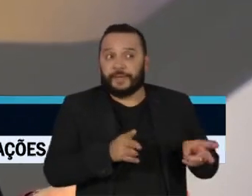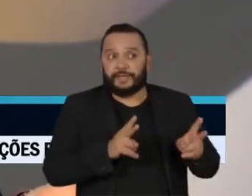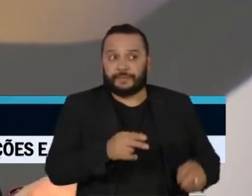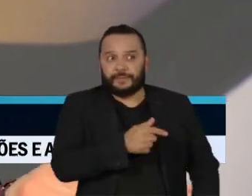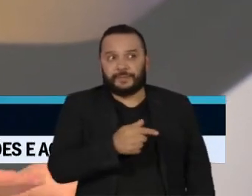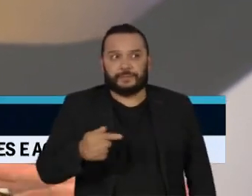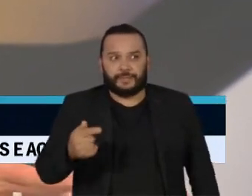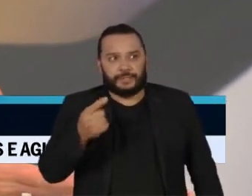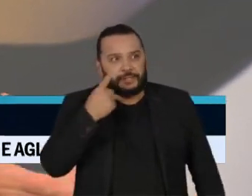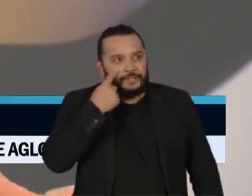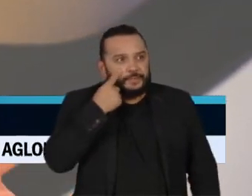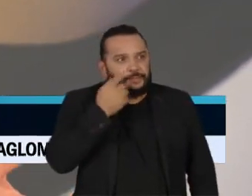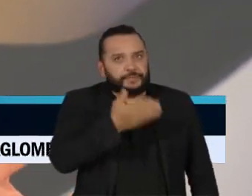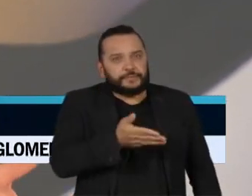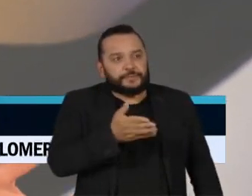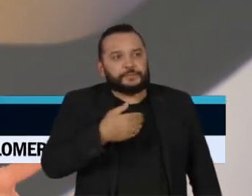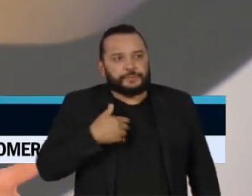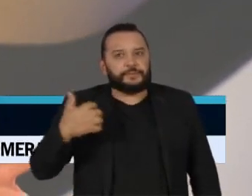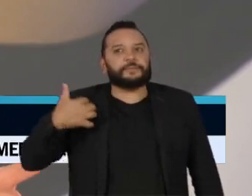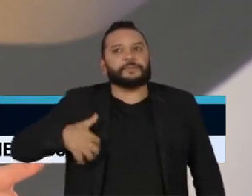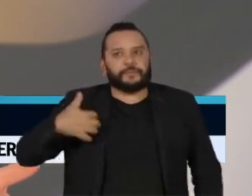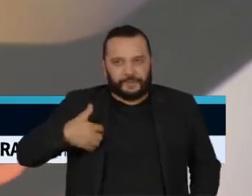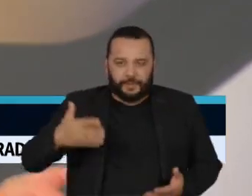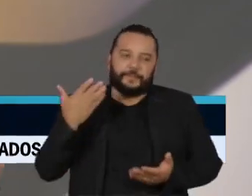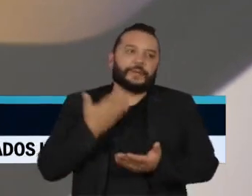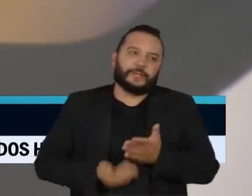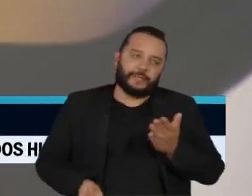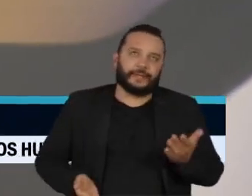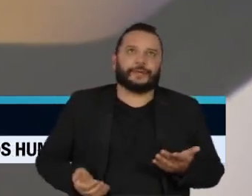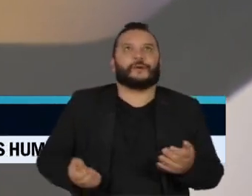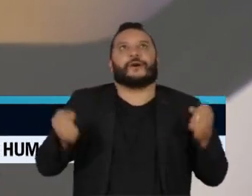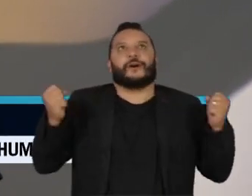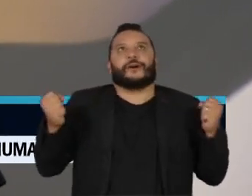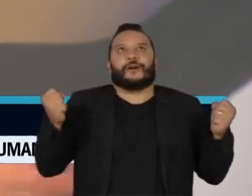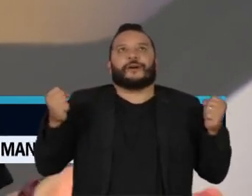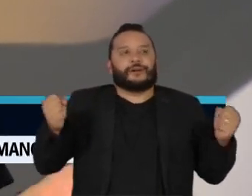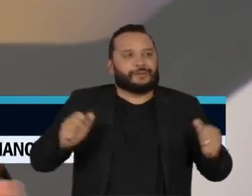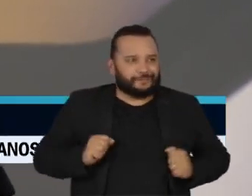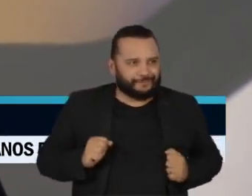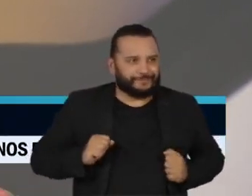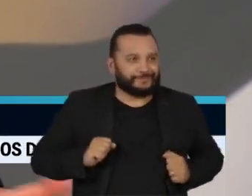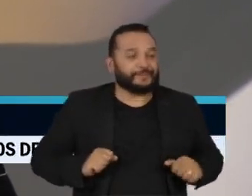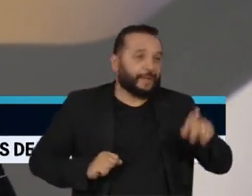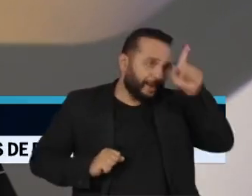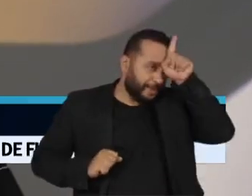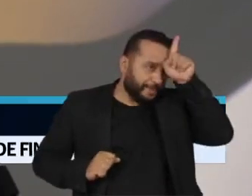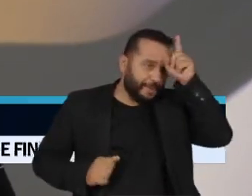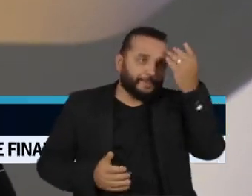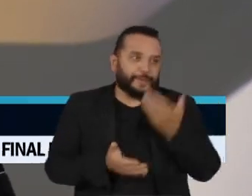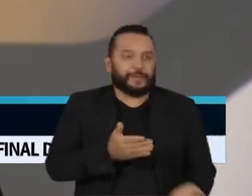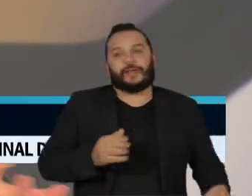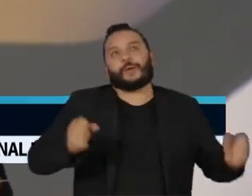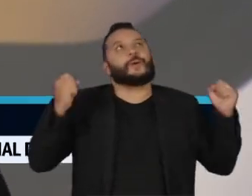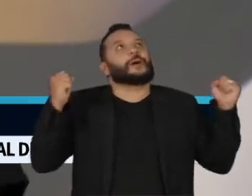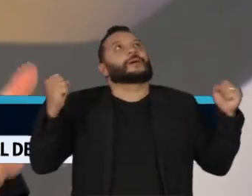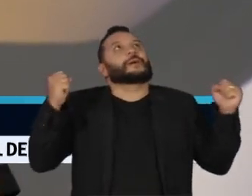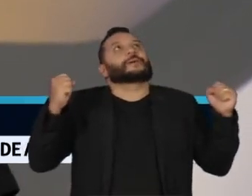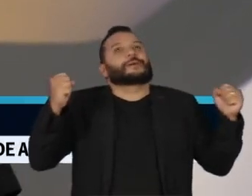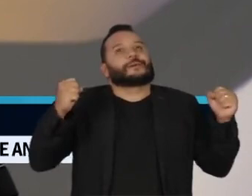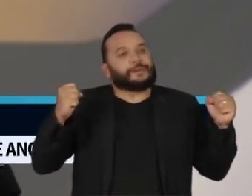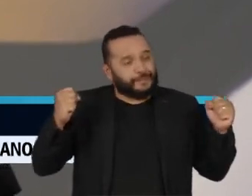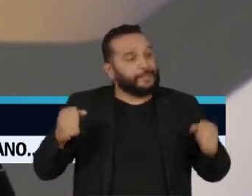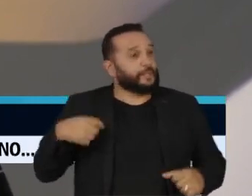dias consecutivos você ter tanto Argentina derrota da Argentina quanto a derrota da da Alemanha realmente e hoje